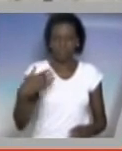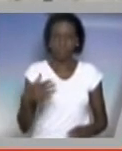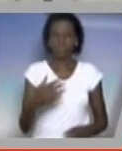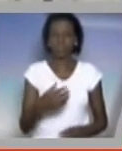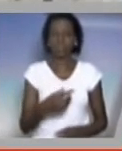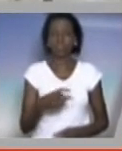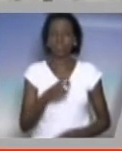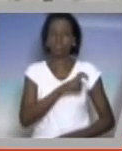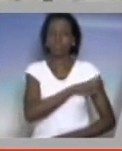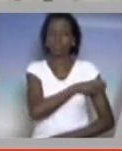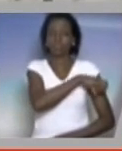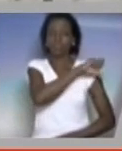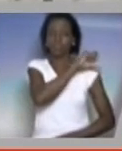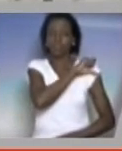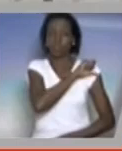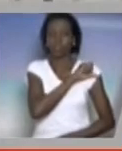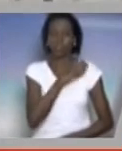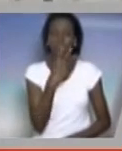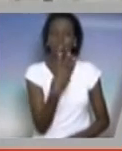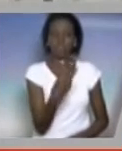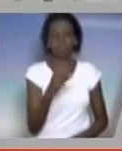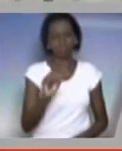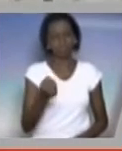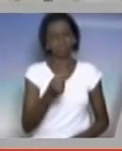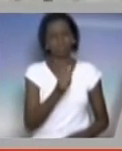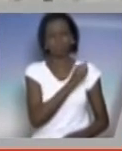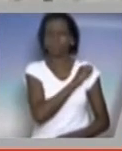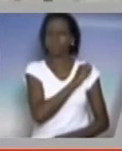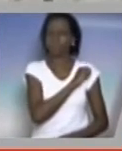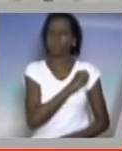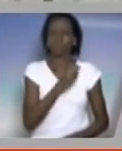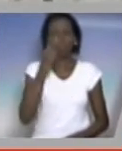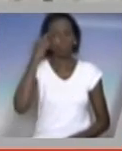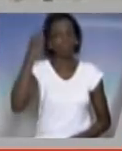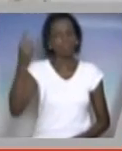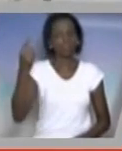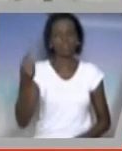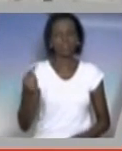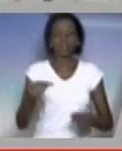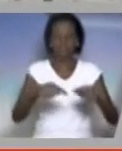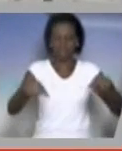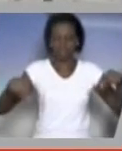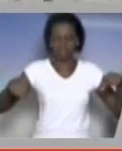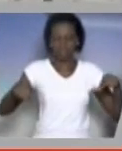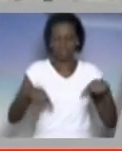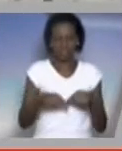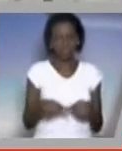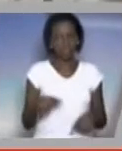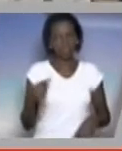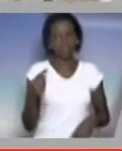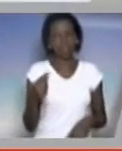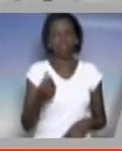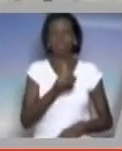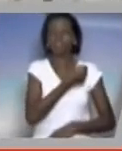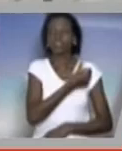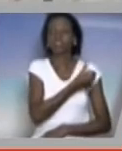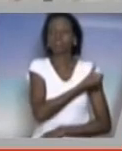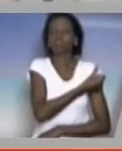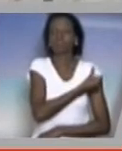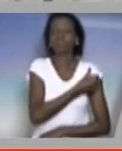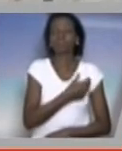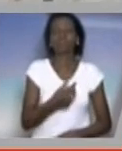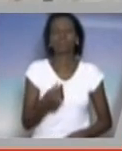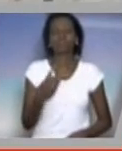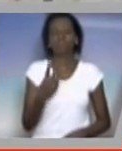temos aqui os números, 38 alunos. Imagina, 38 alunos numa sala de sexta série, do sexto ano